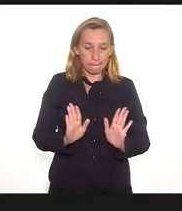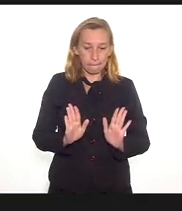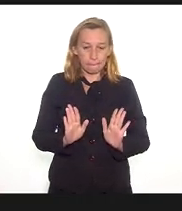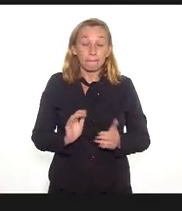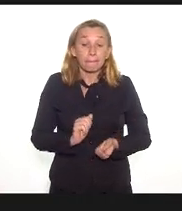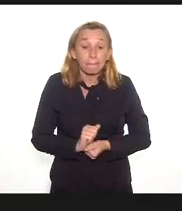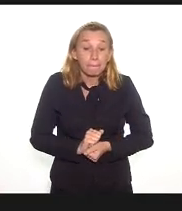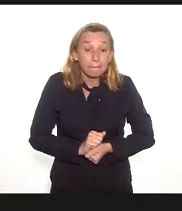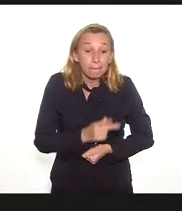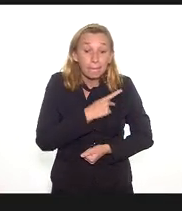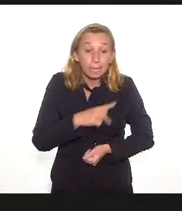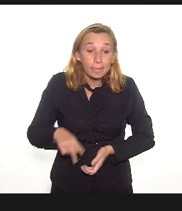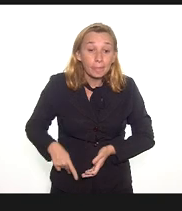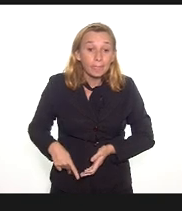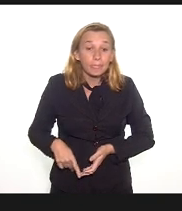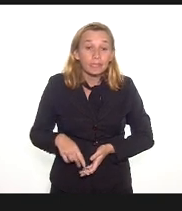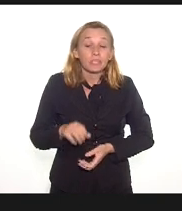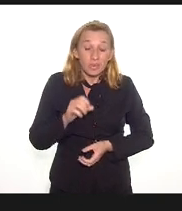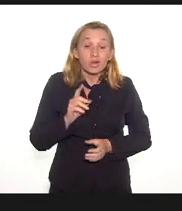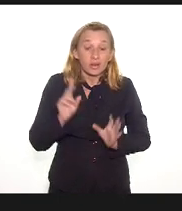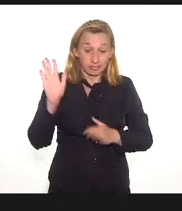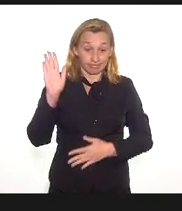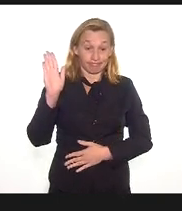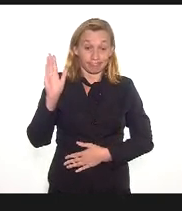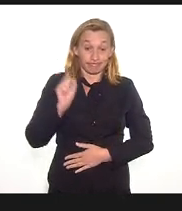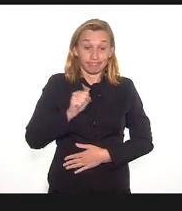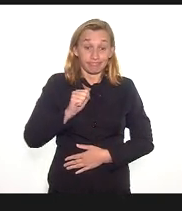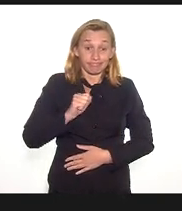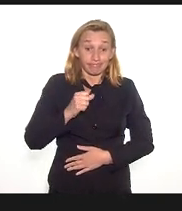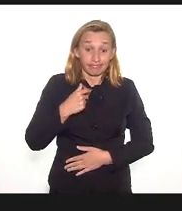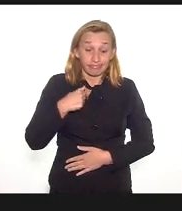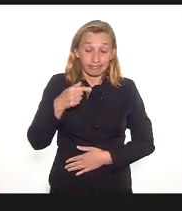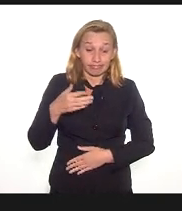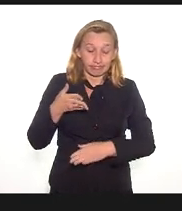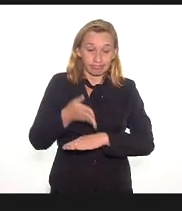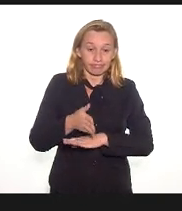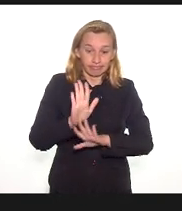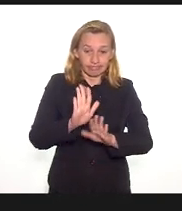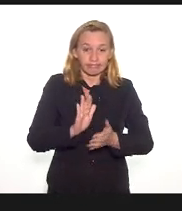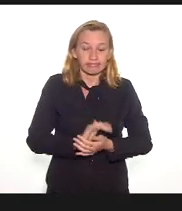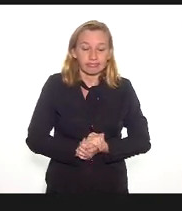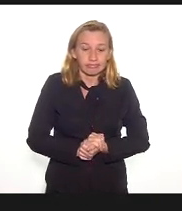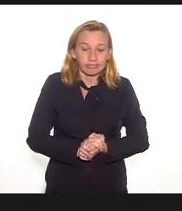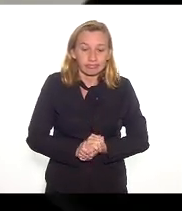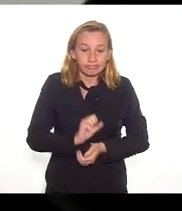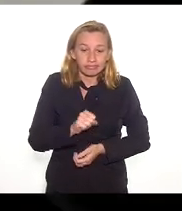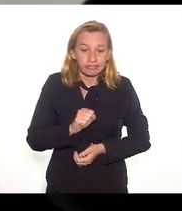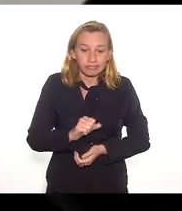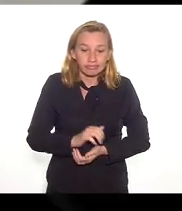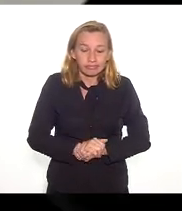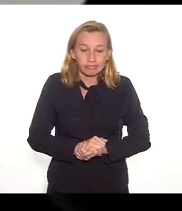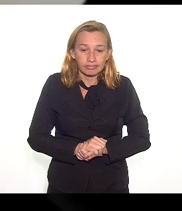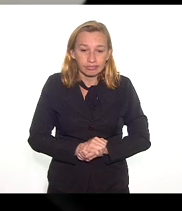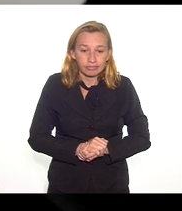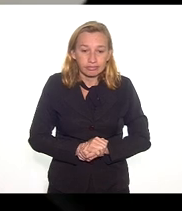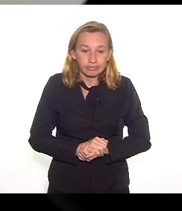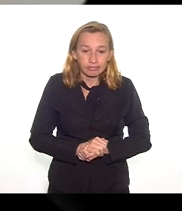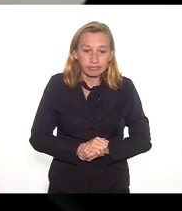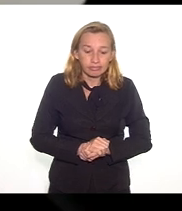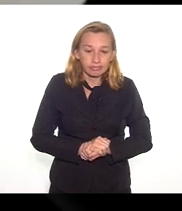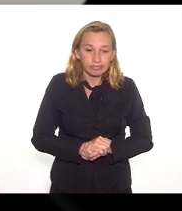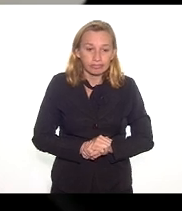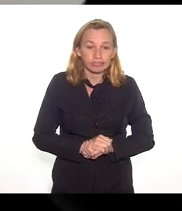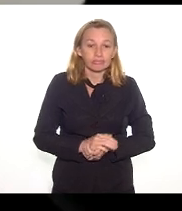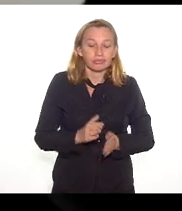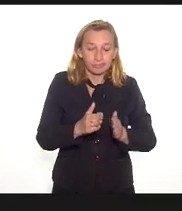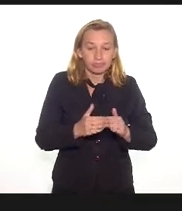presidente. Vou sim, já tô entrando aqui na sala. Tá. Vou sim, então, presidente. Só... tem dois